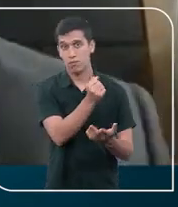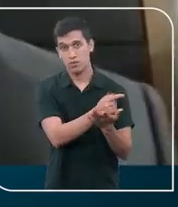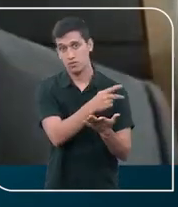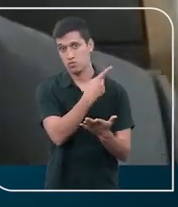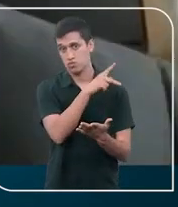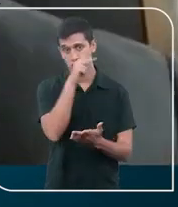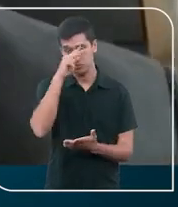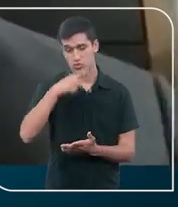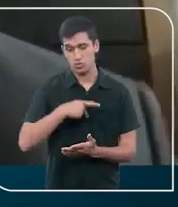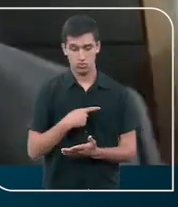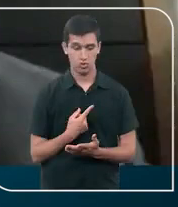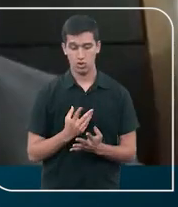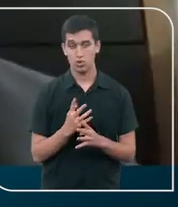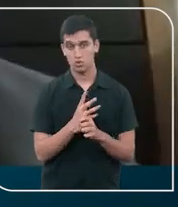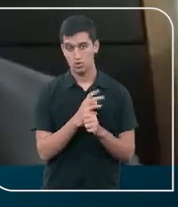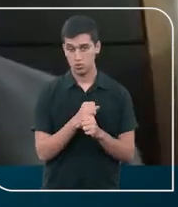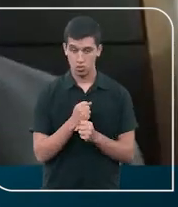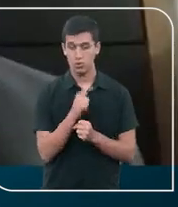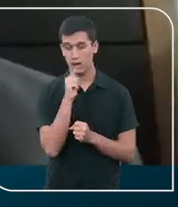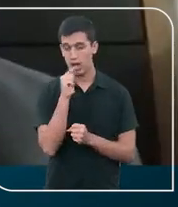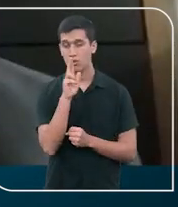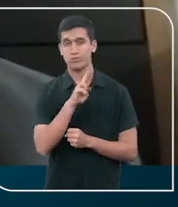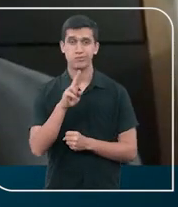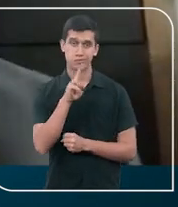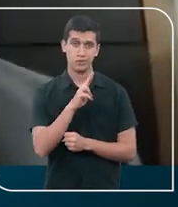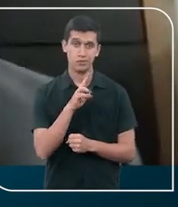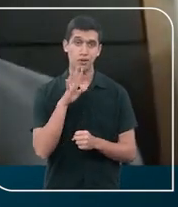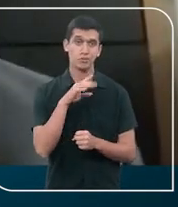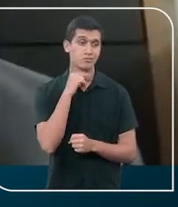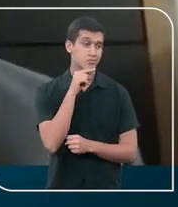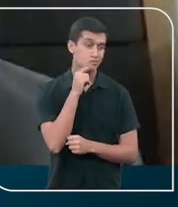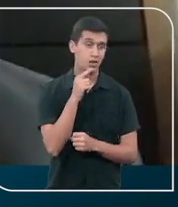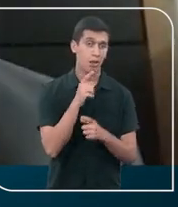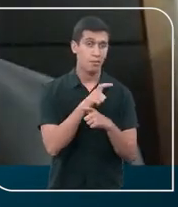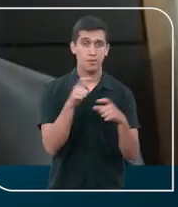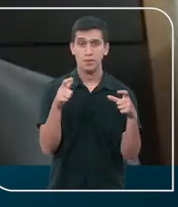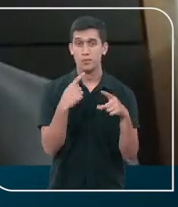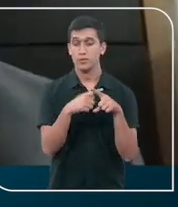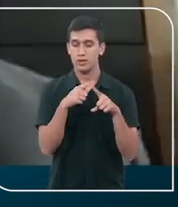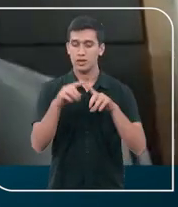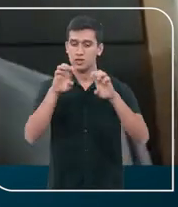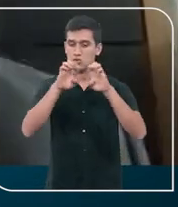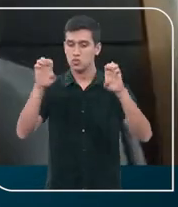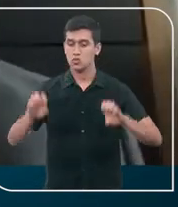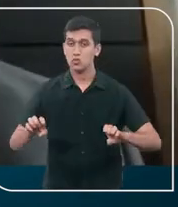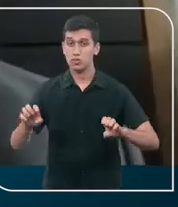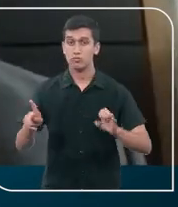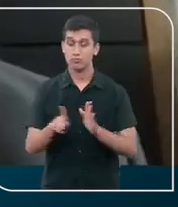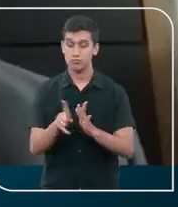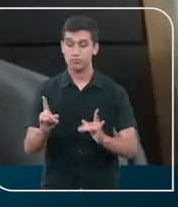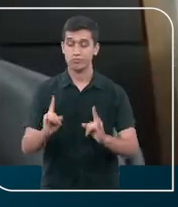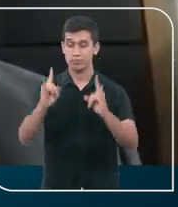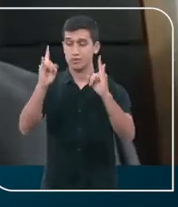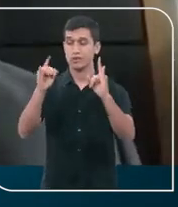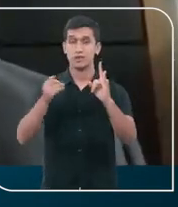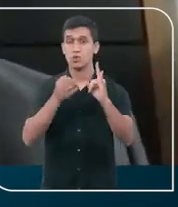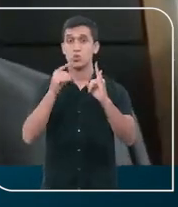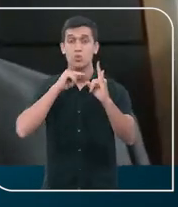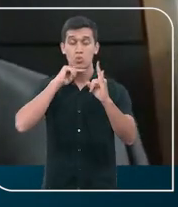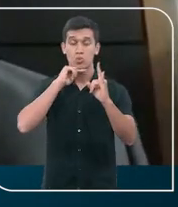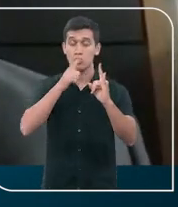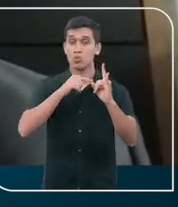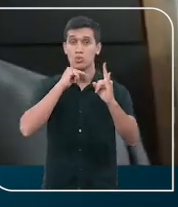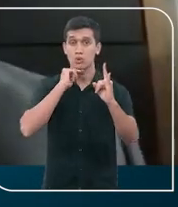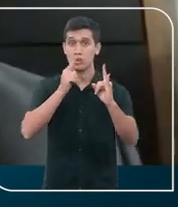possível individualizar, porque as estruturas e os sistemas prediais não conseguem permitir